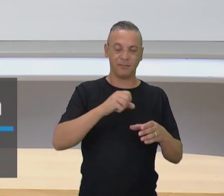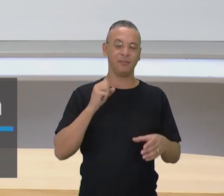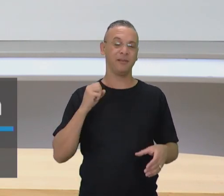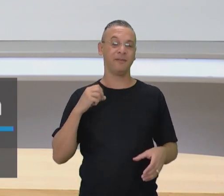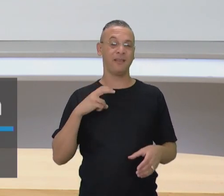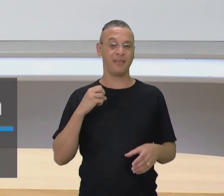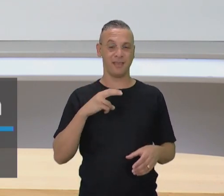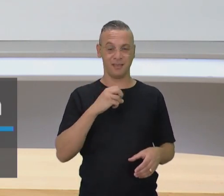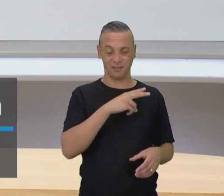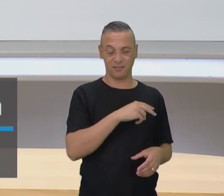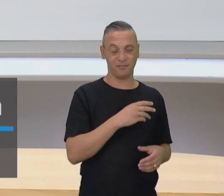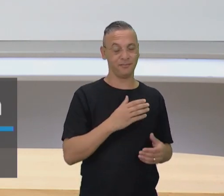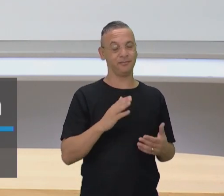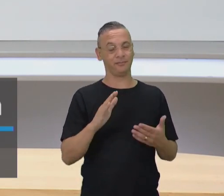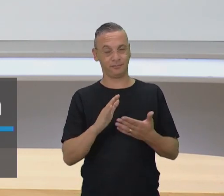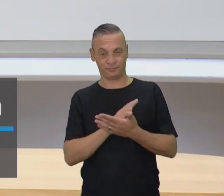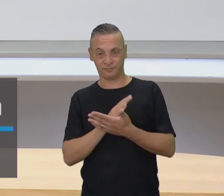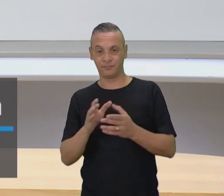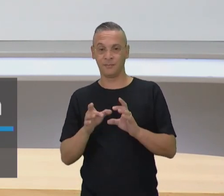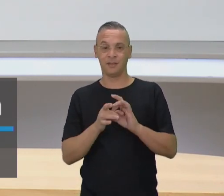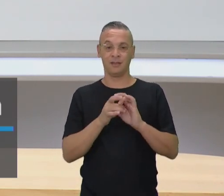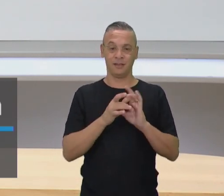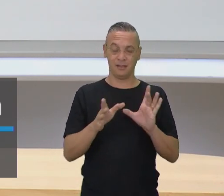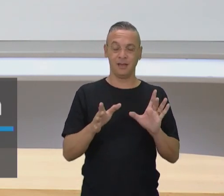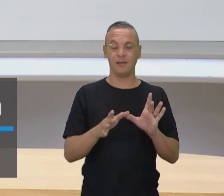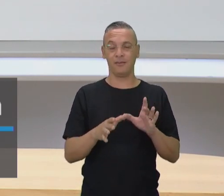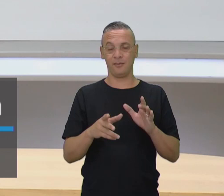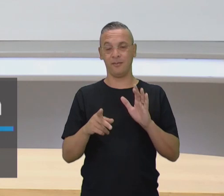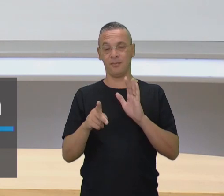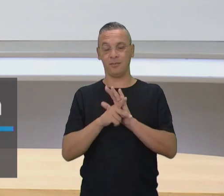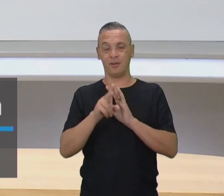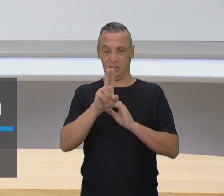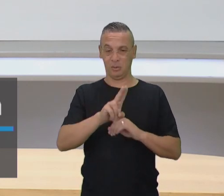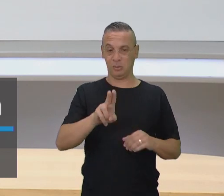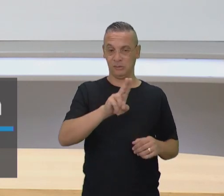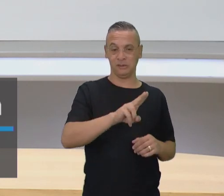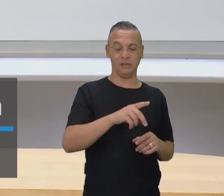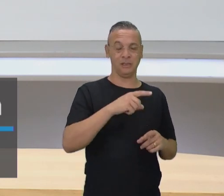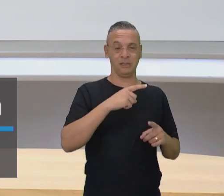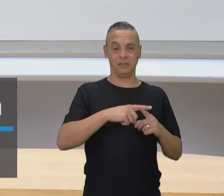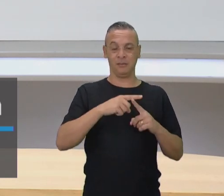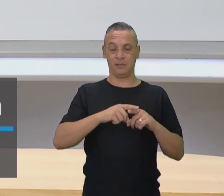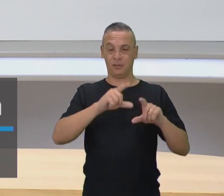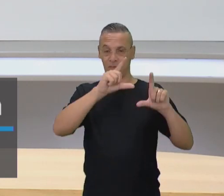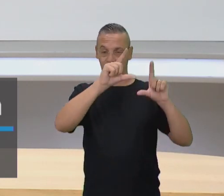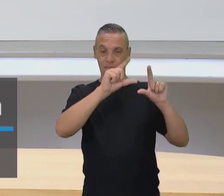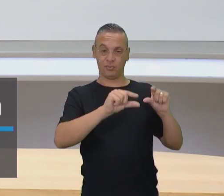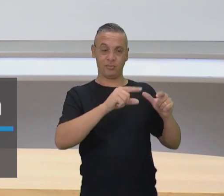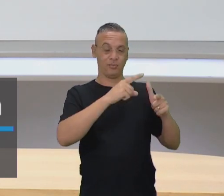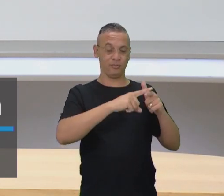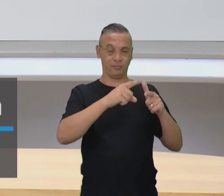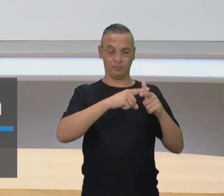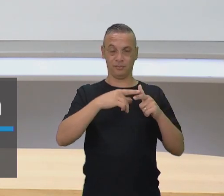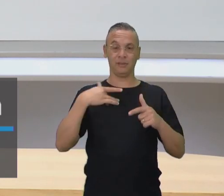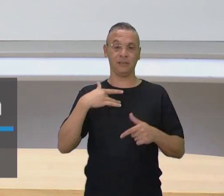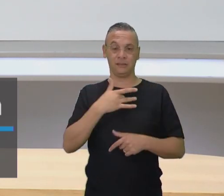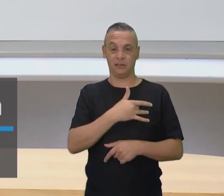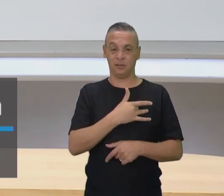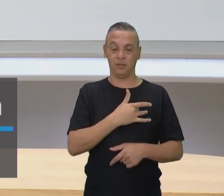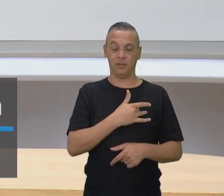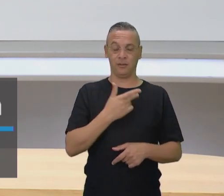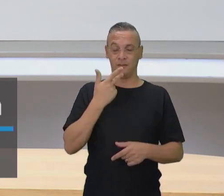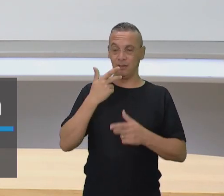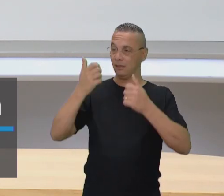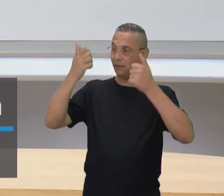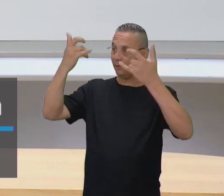liberados para poder ajudar a coibir aí essas pestes a atacarem as agriculturas. Então a gente vai falar sobre